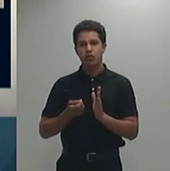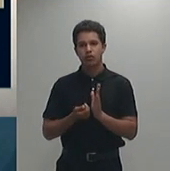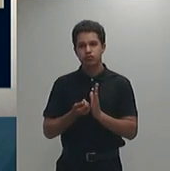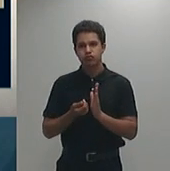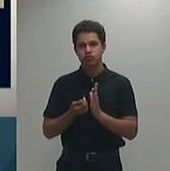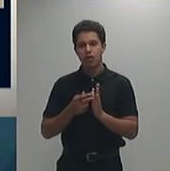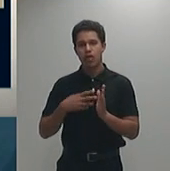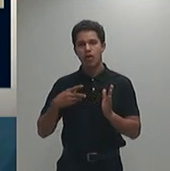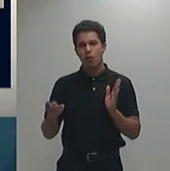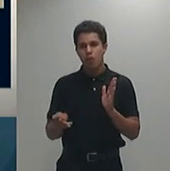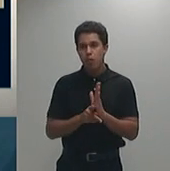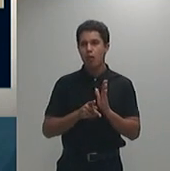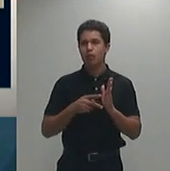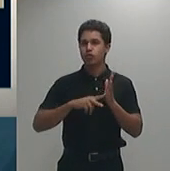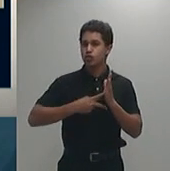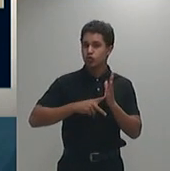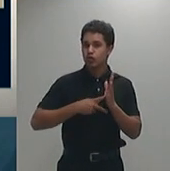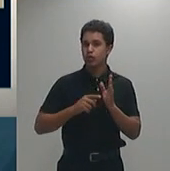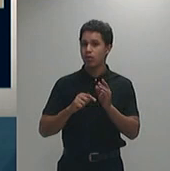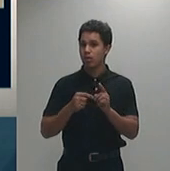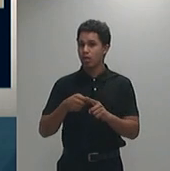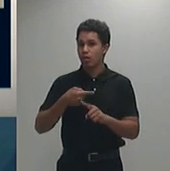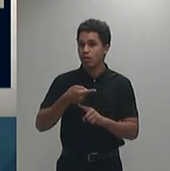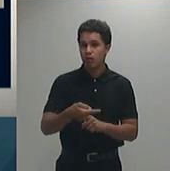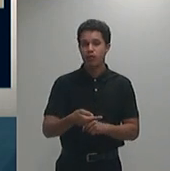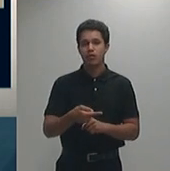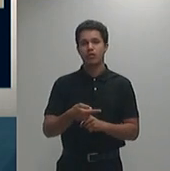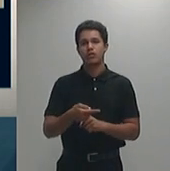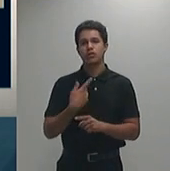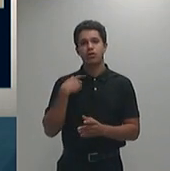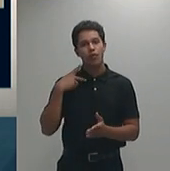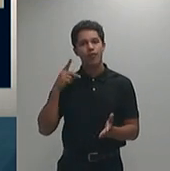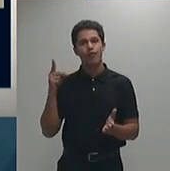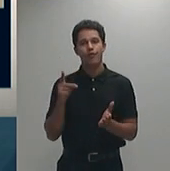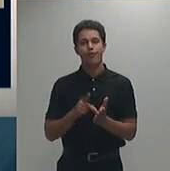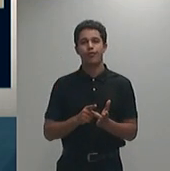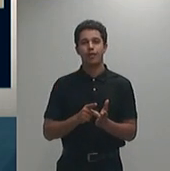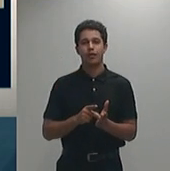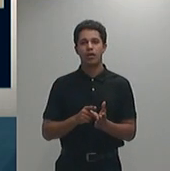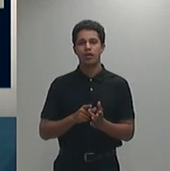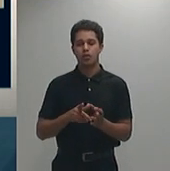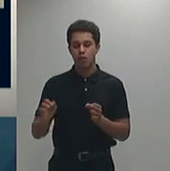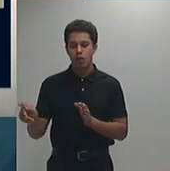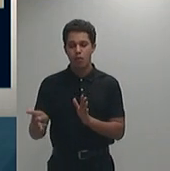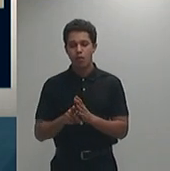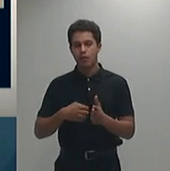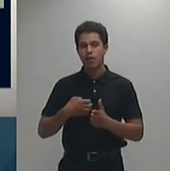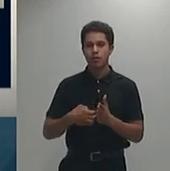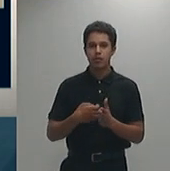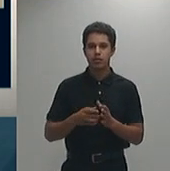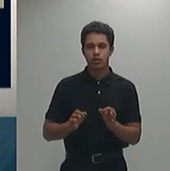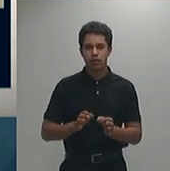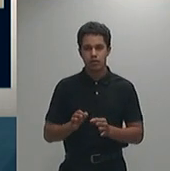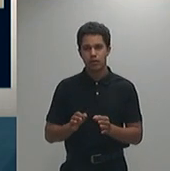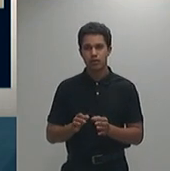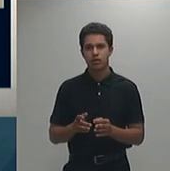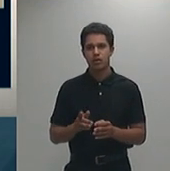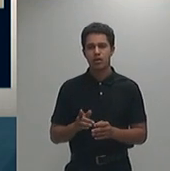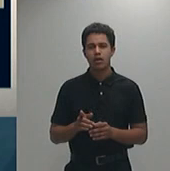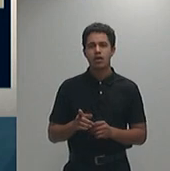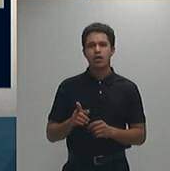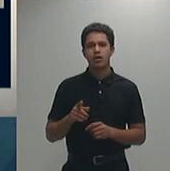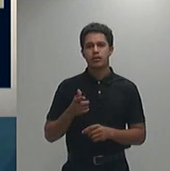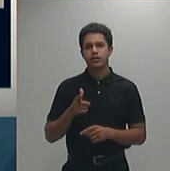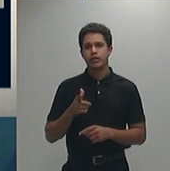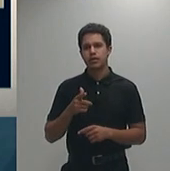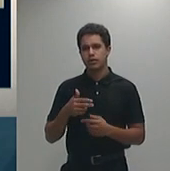adquirido somente após os próprios fatos que deram origem a pretensão reparatória da companhia em legitimação extraordinária a despeito das